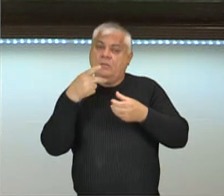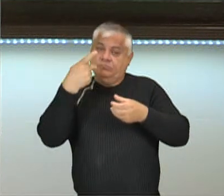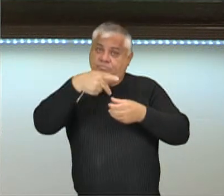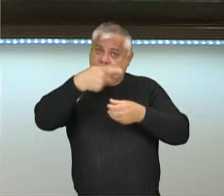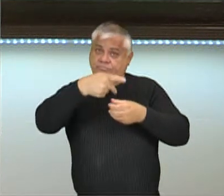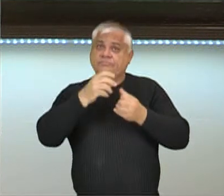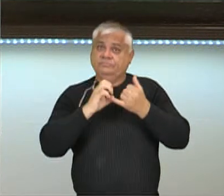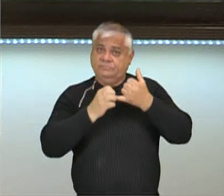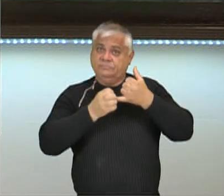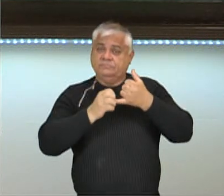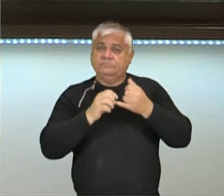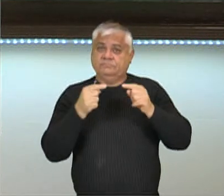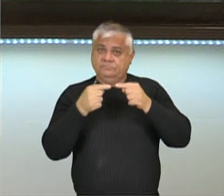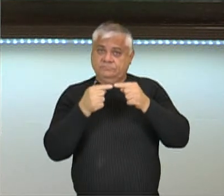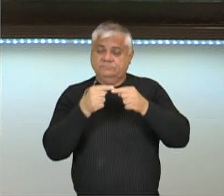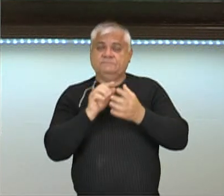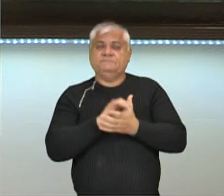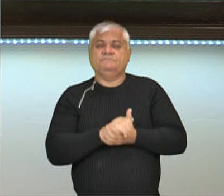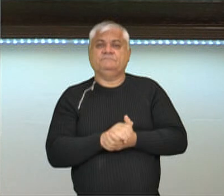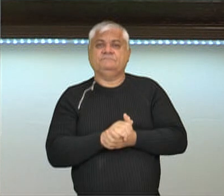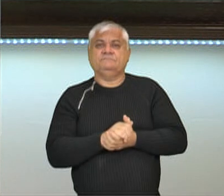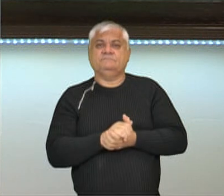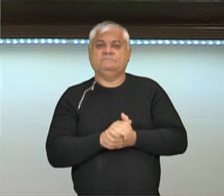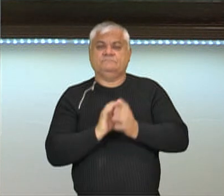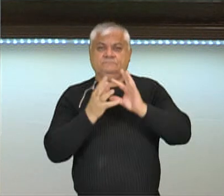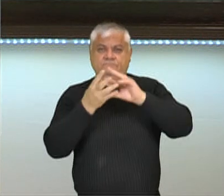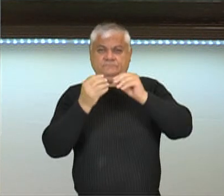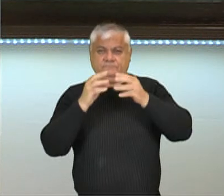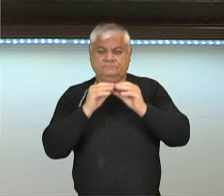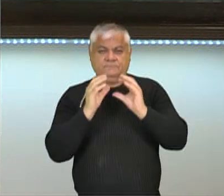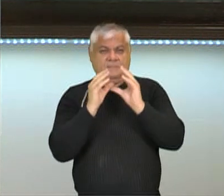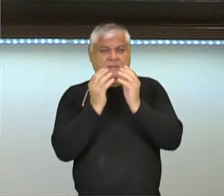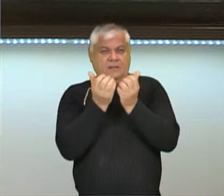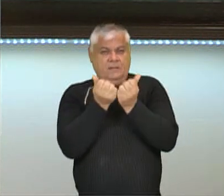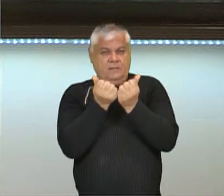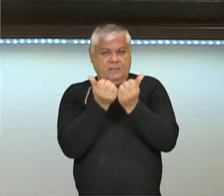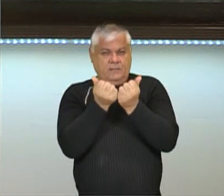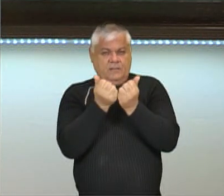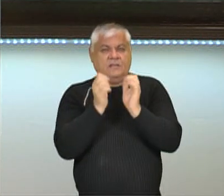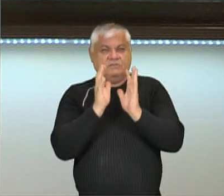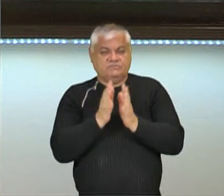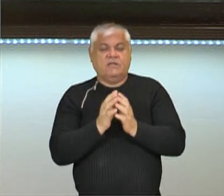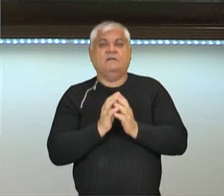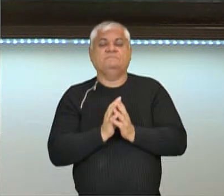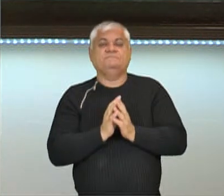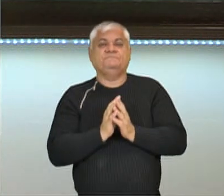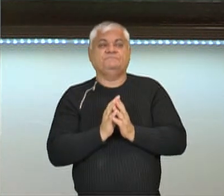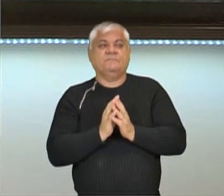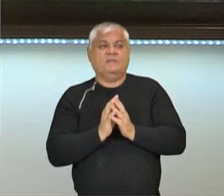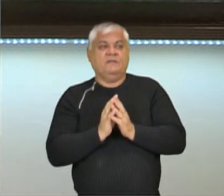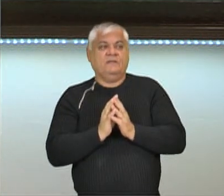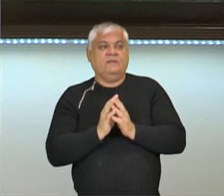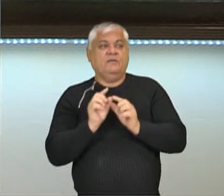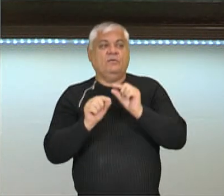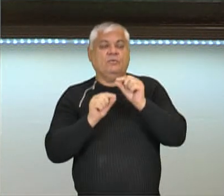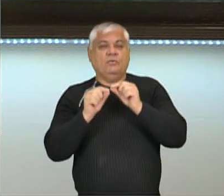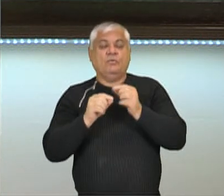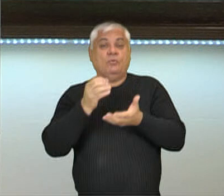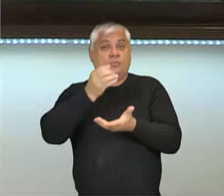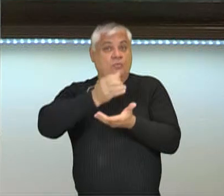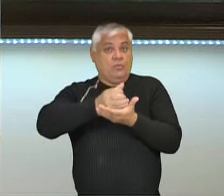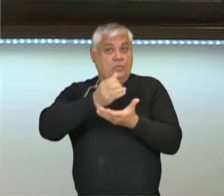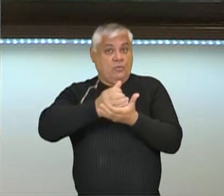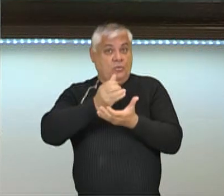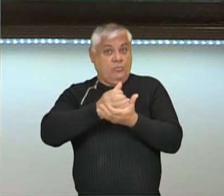ali, né, favorável. Então, o algodão já bem umedecido, já até está pesadinho, nós vamos fazer o quê? A professora